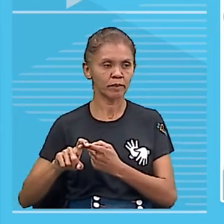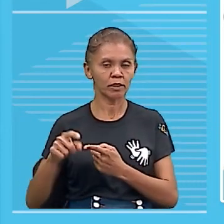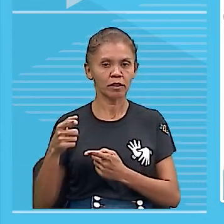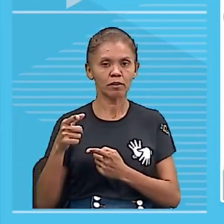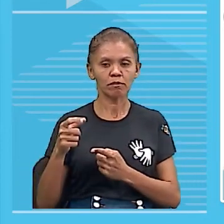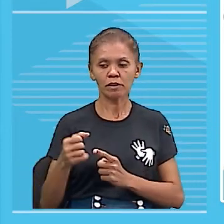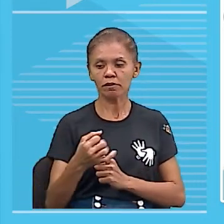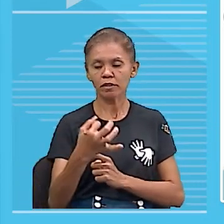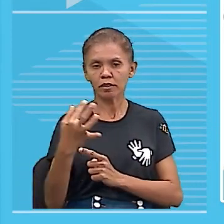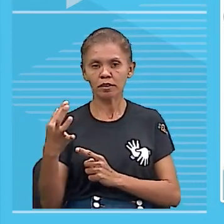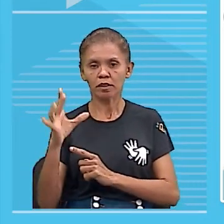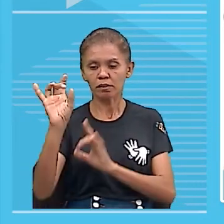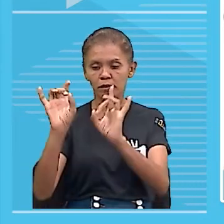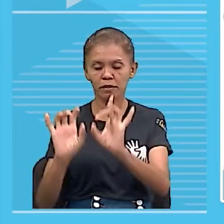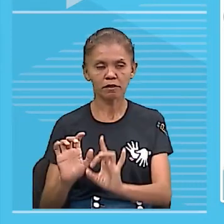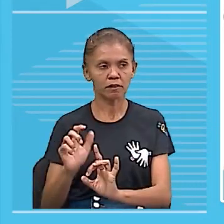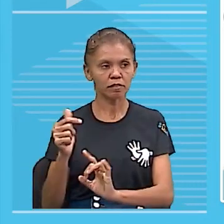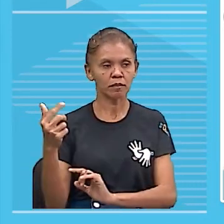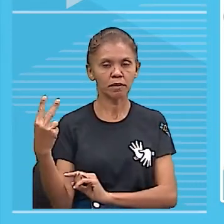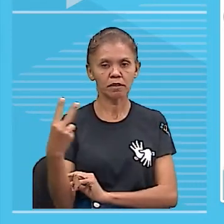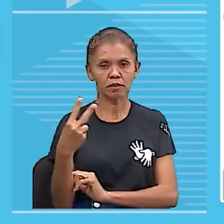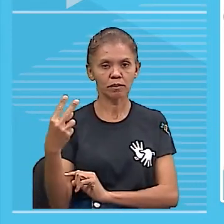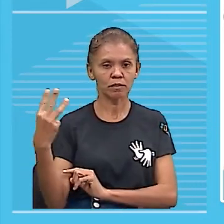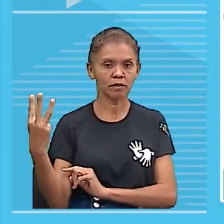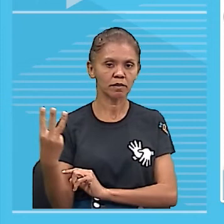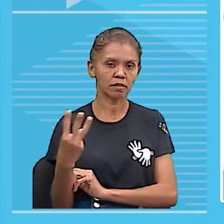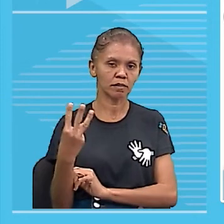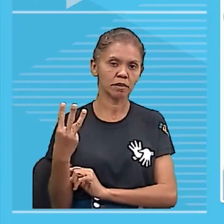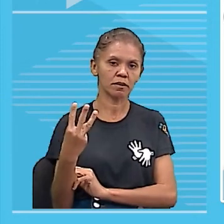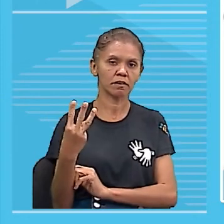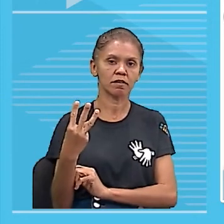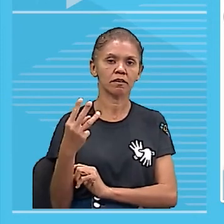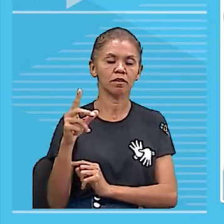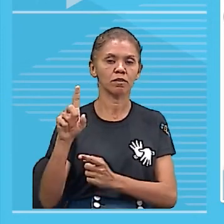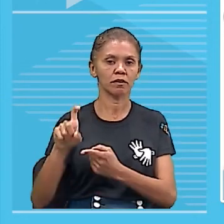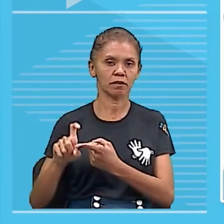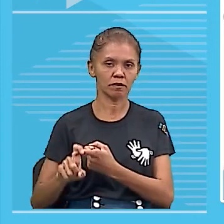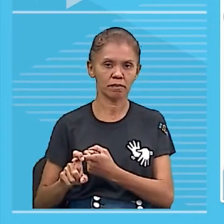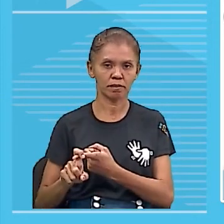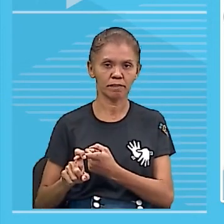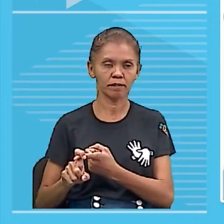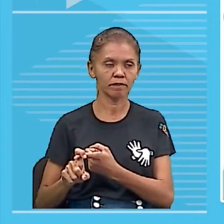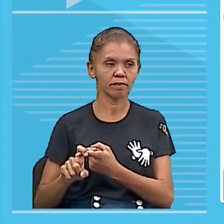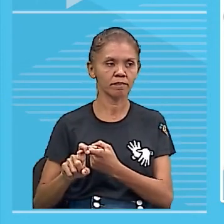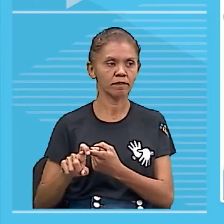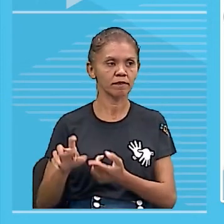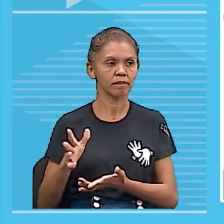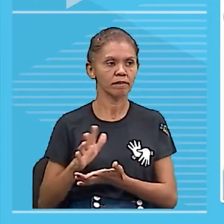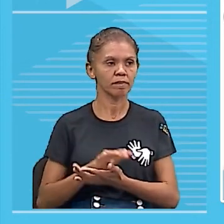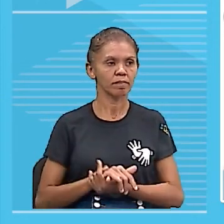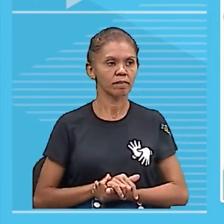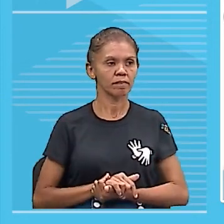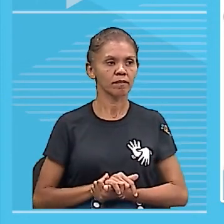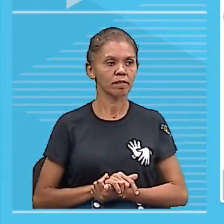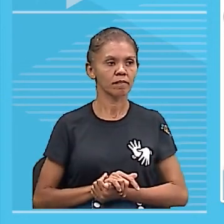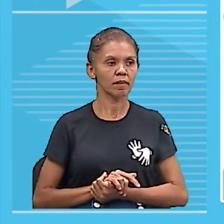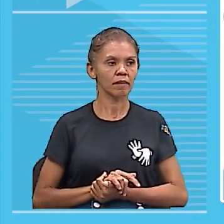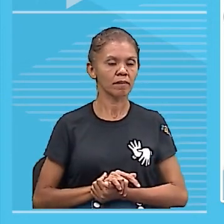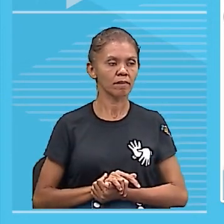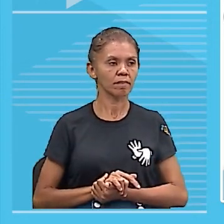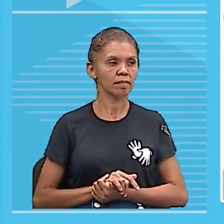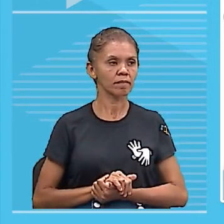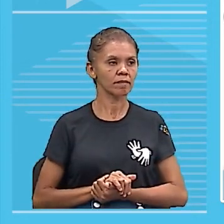parcela para o segundo resistor uma terceira parcela para o terceiro resistor e ao